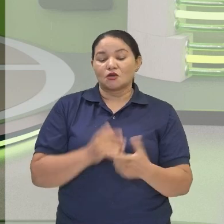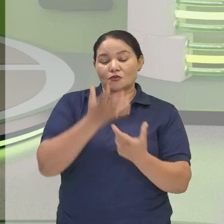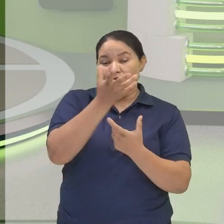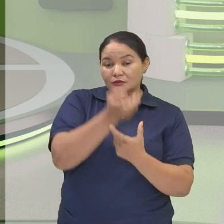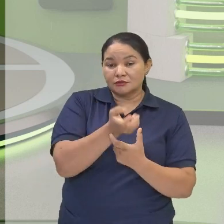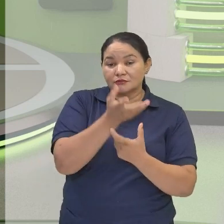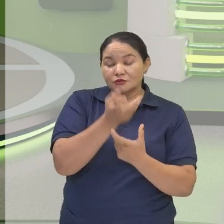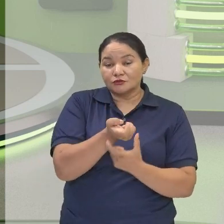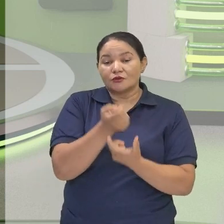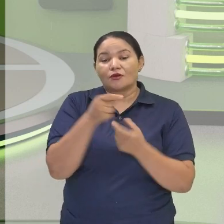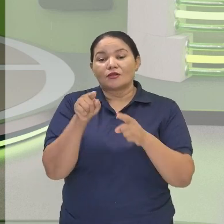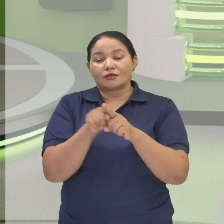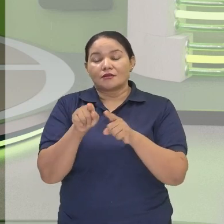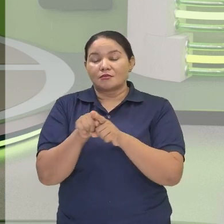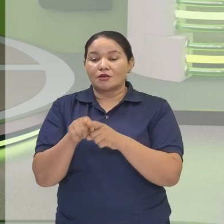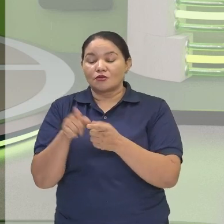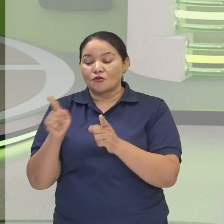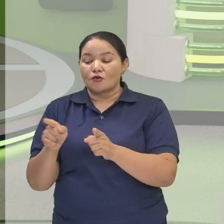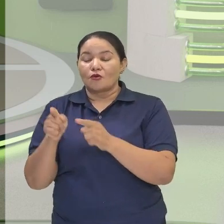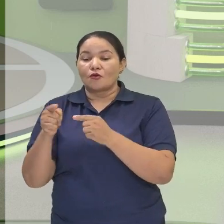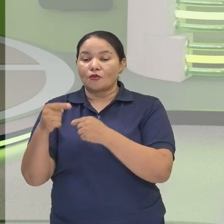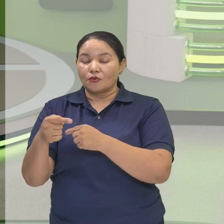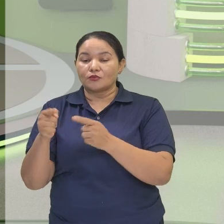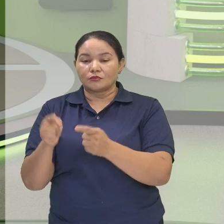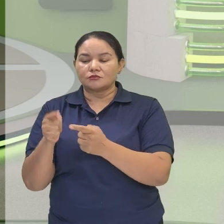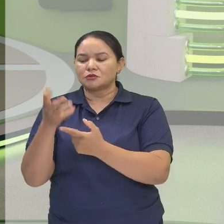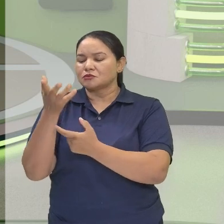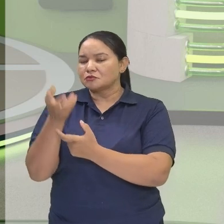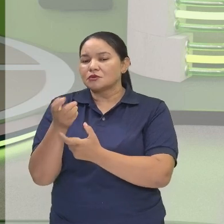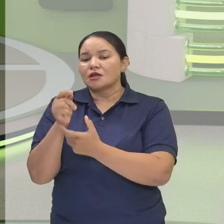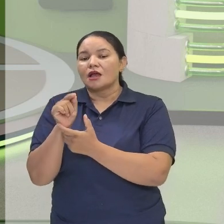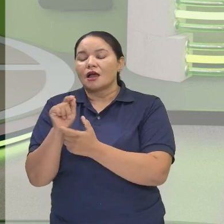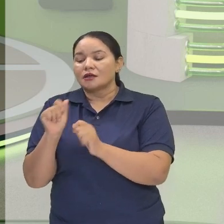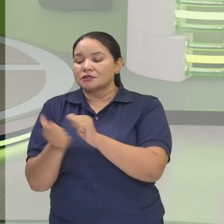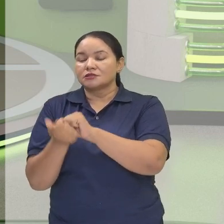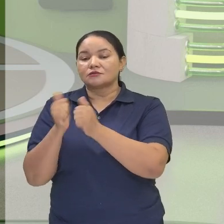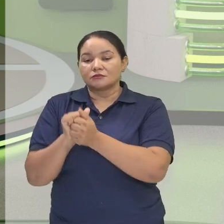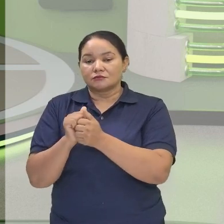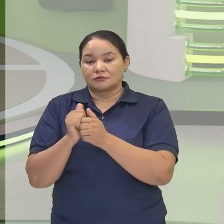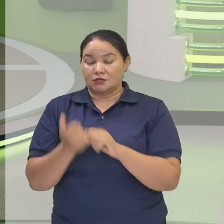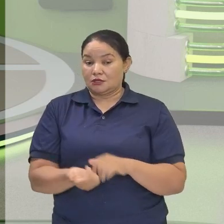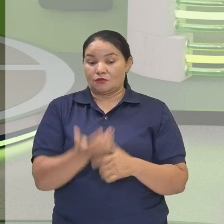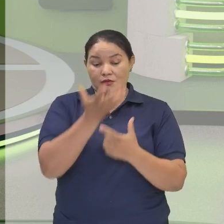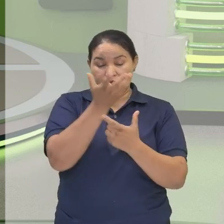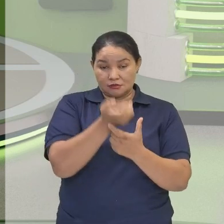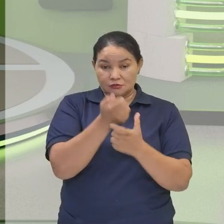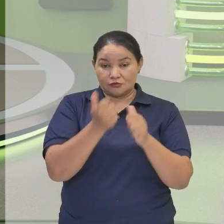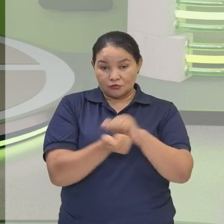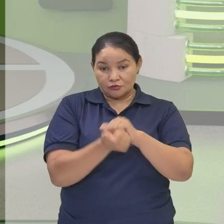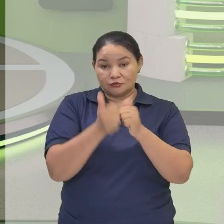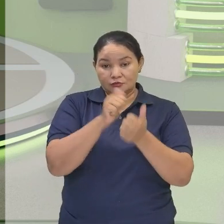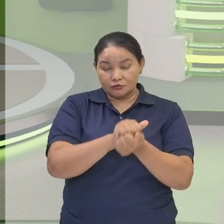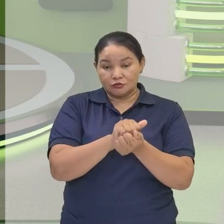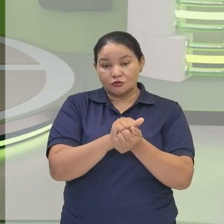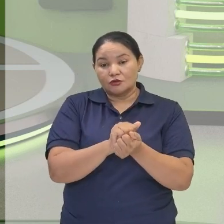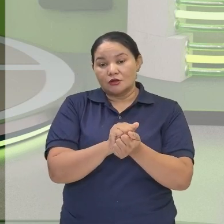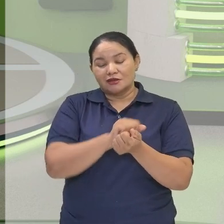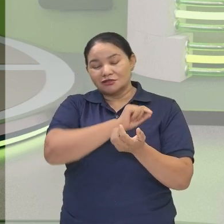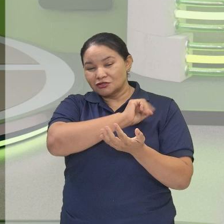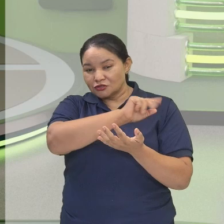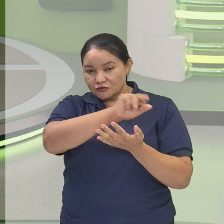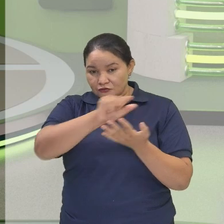um resistor. Pessoal, receptor, ele transforma a energia elétrica em outras modalidades, várias